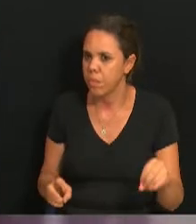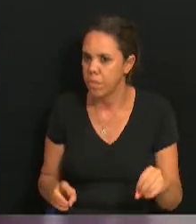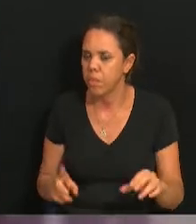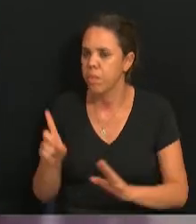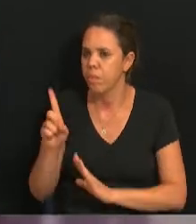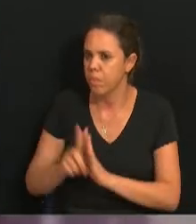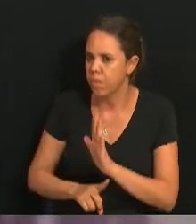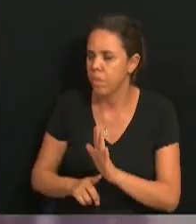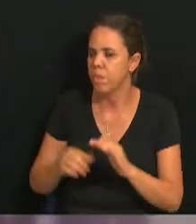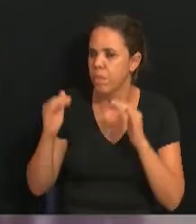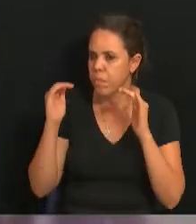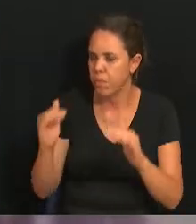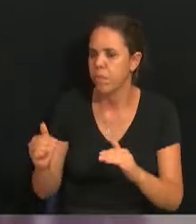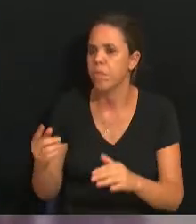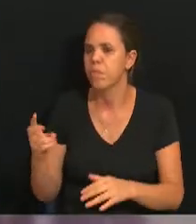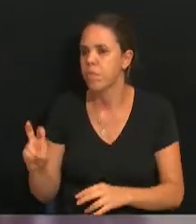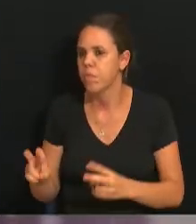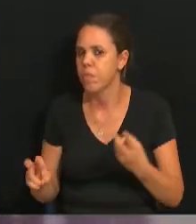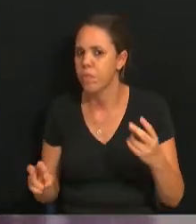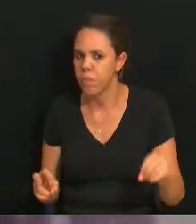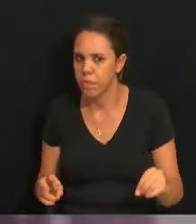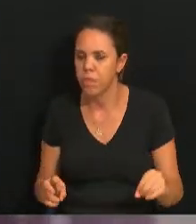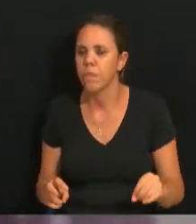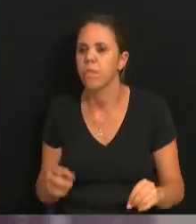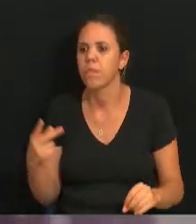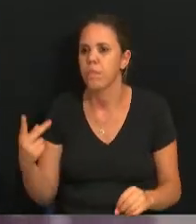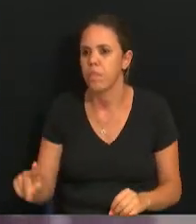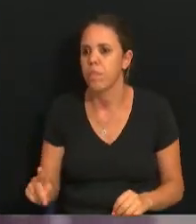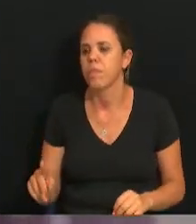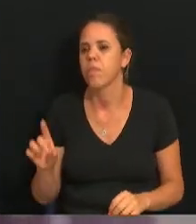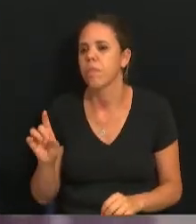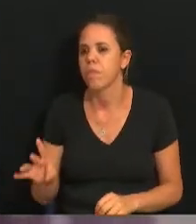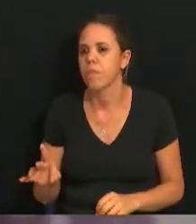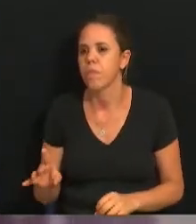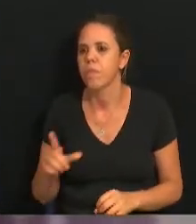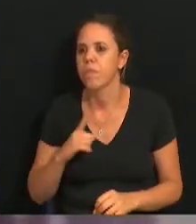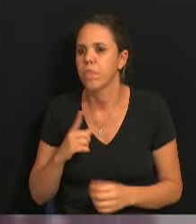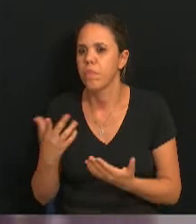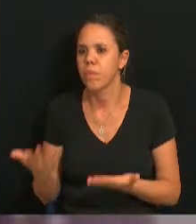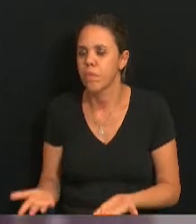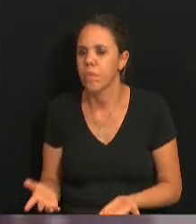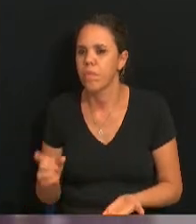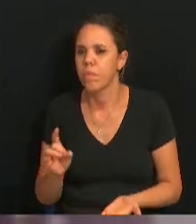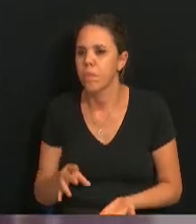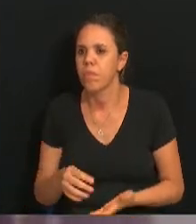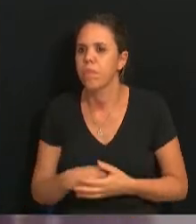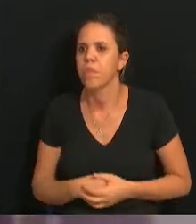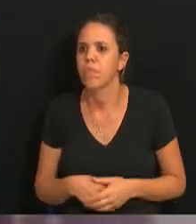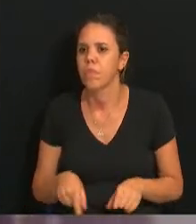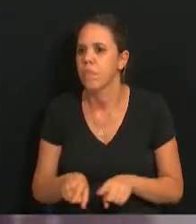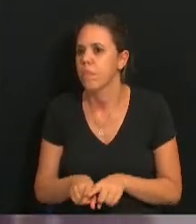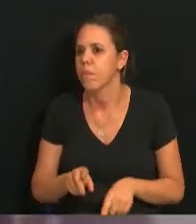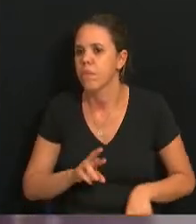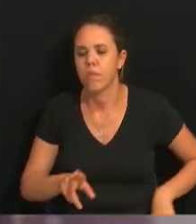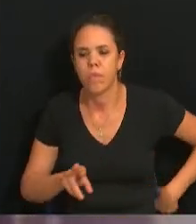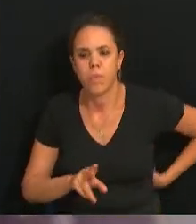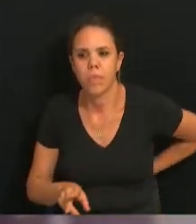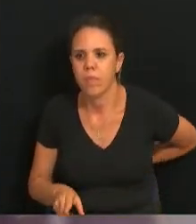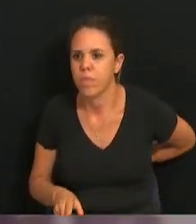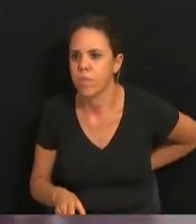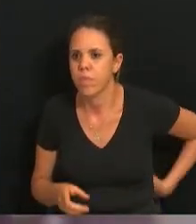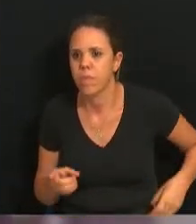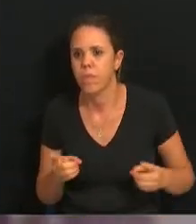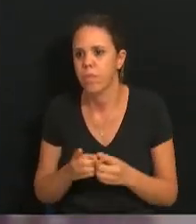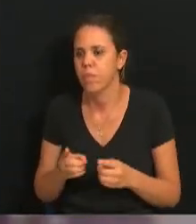de cumprir essa carga 15 e 20 dele. Só que essa carga 15 e 20 apenas também não atende